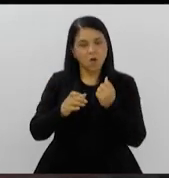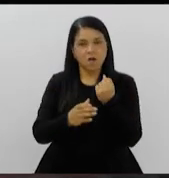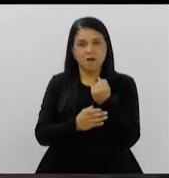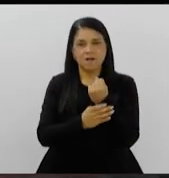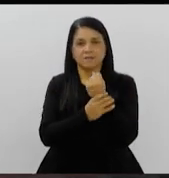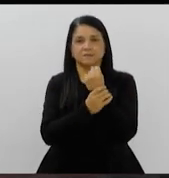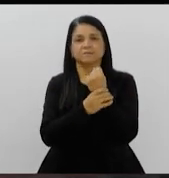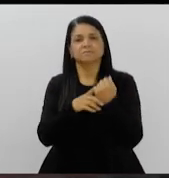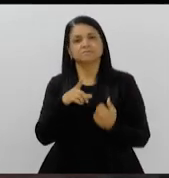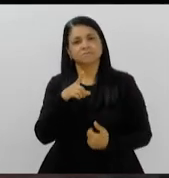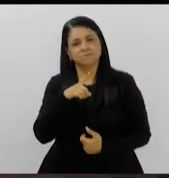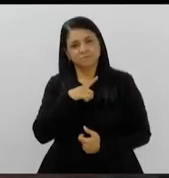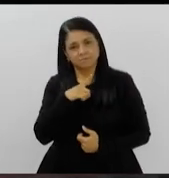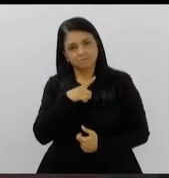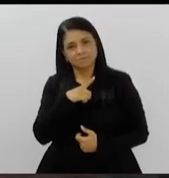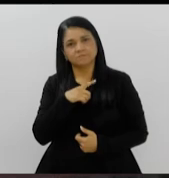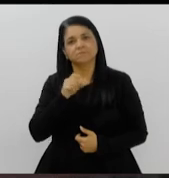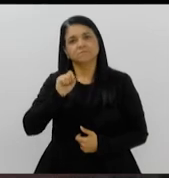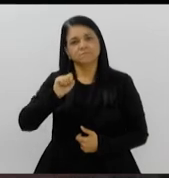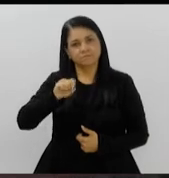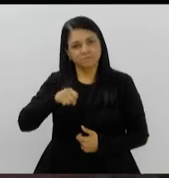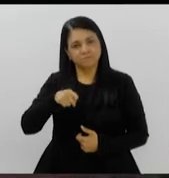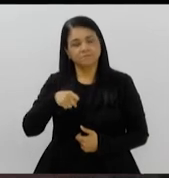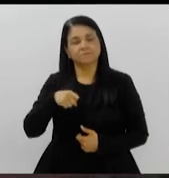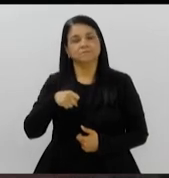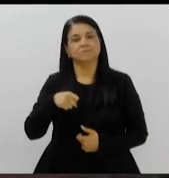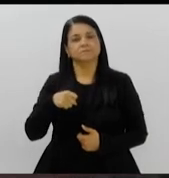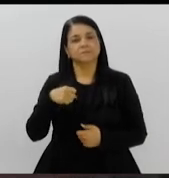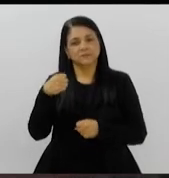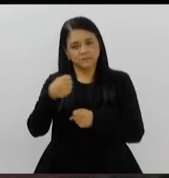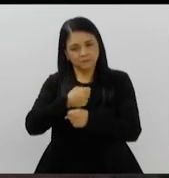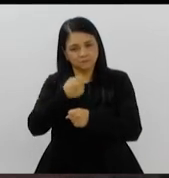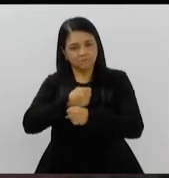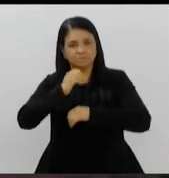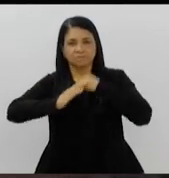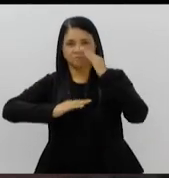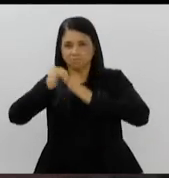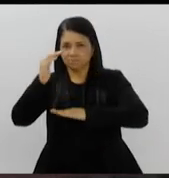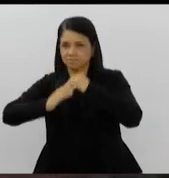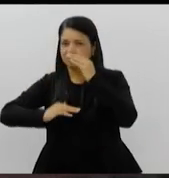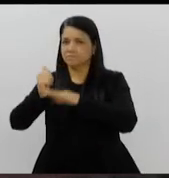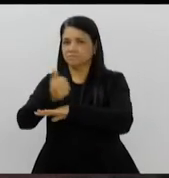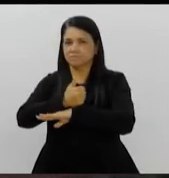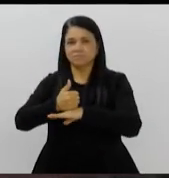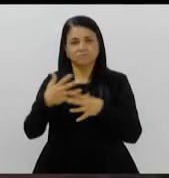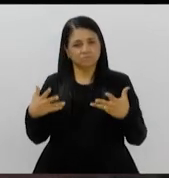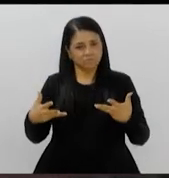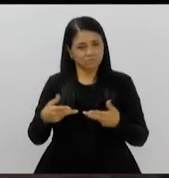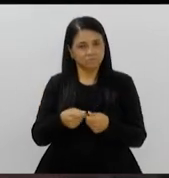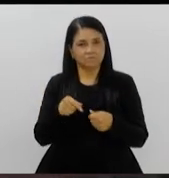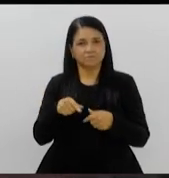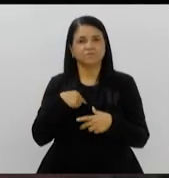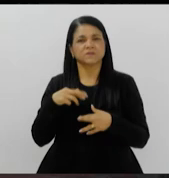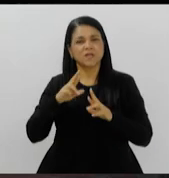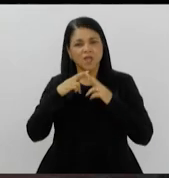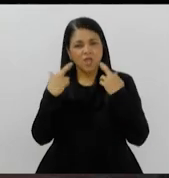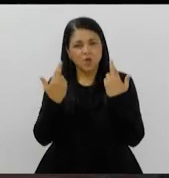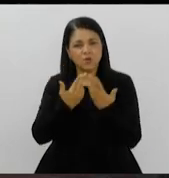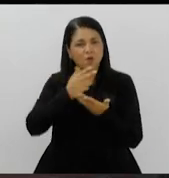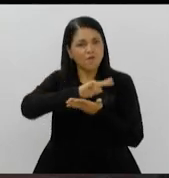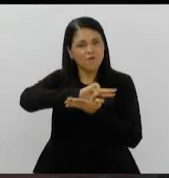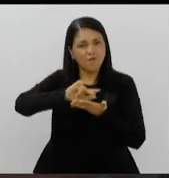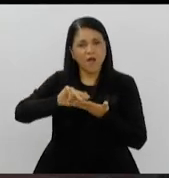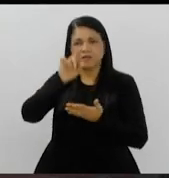porque a gente tem, sim, mão de obra qualificada. Fizemos muitas reuniões com vários diretores da